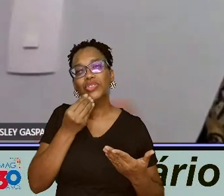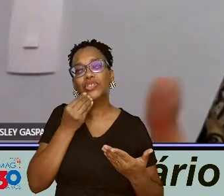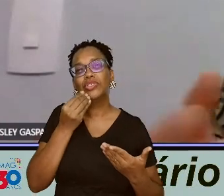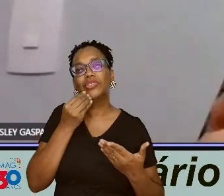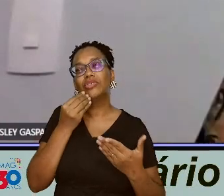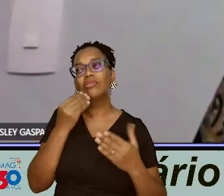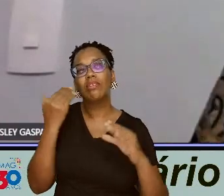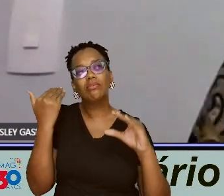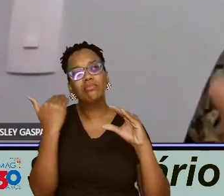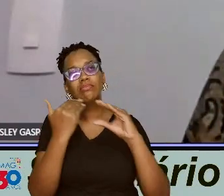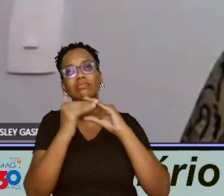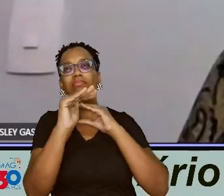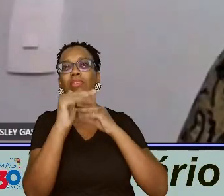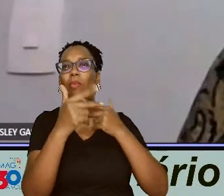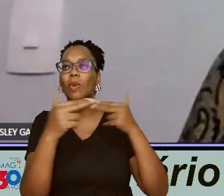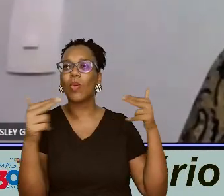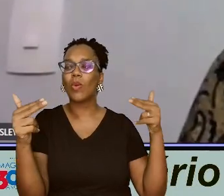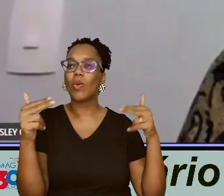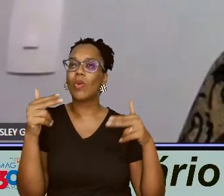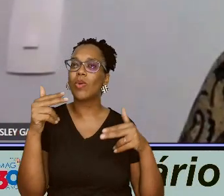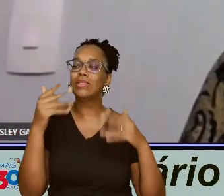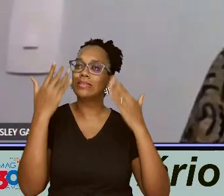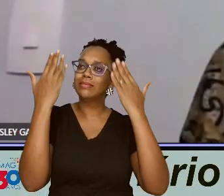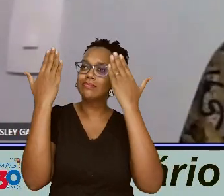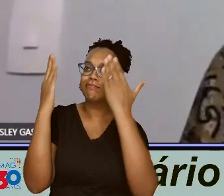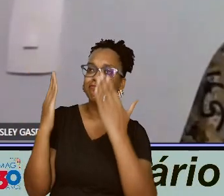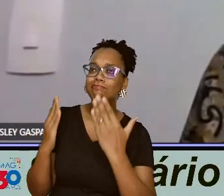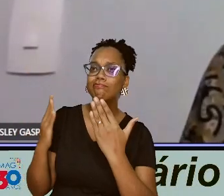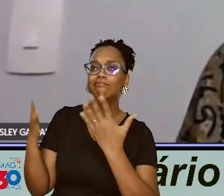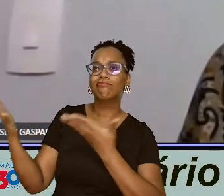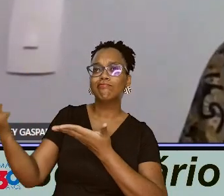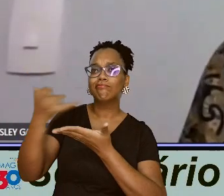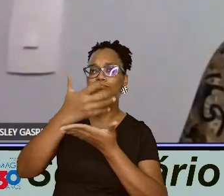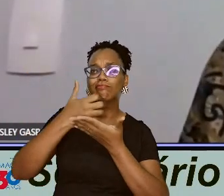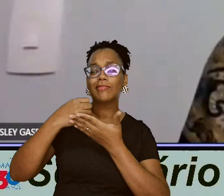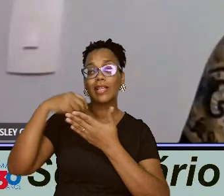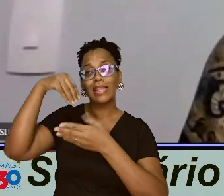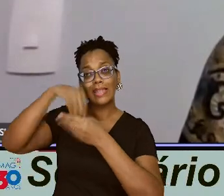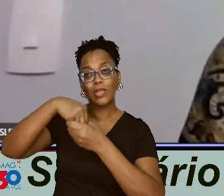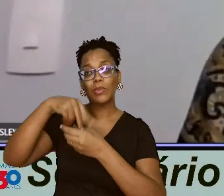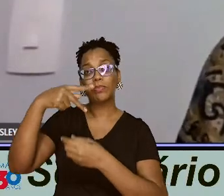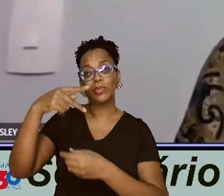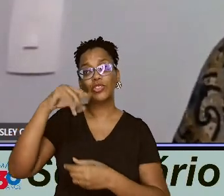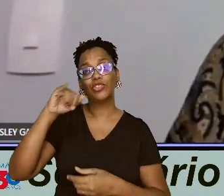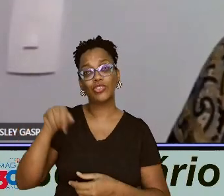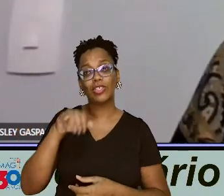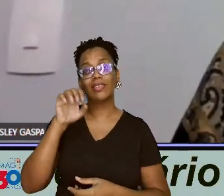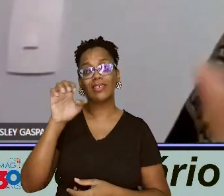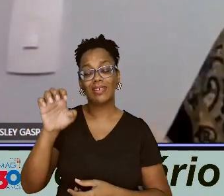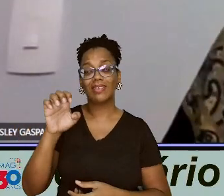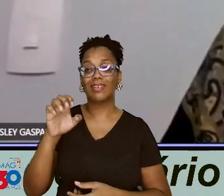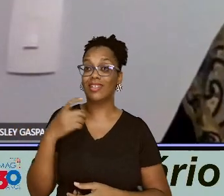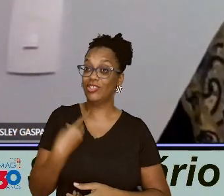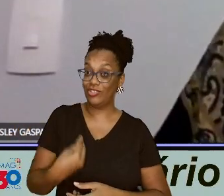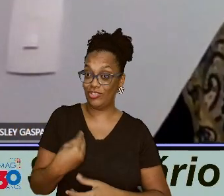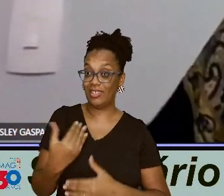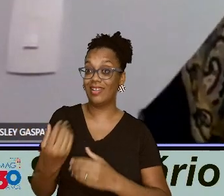encaminhar algo para os dados serem coletados no PJE, que está sendo criado,